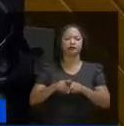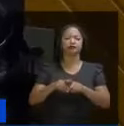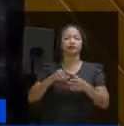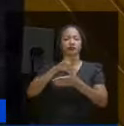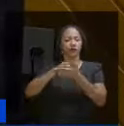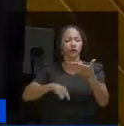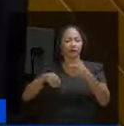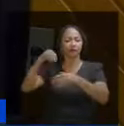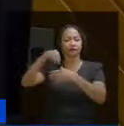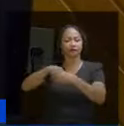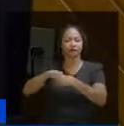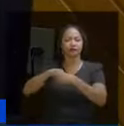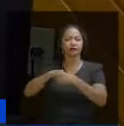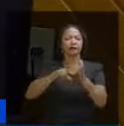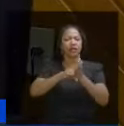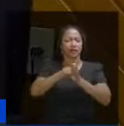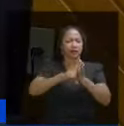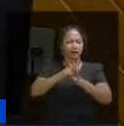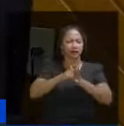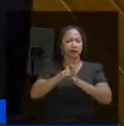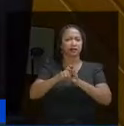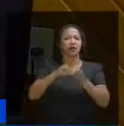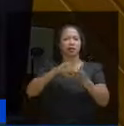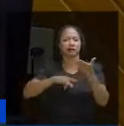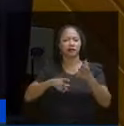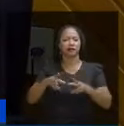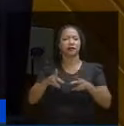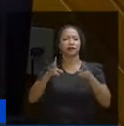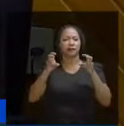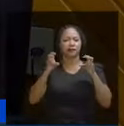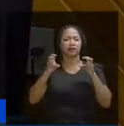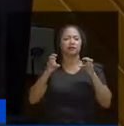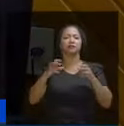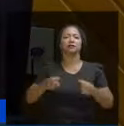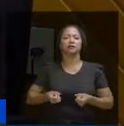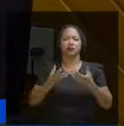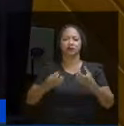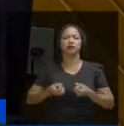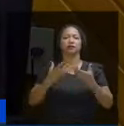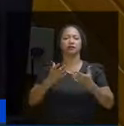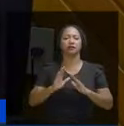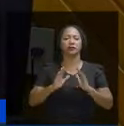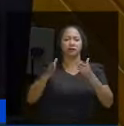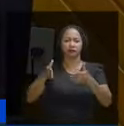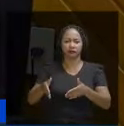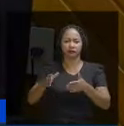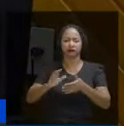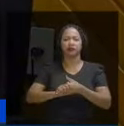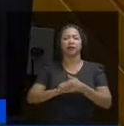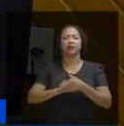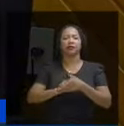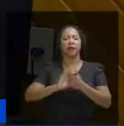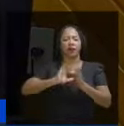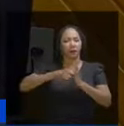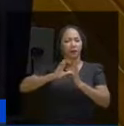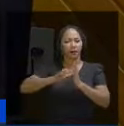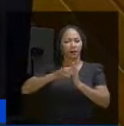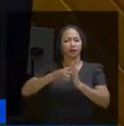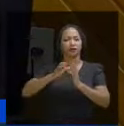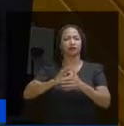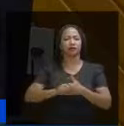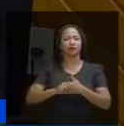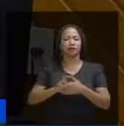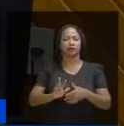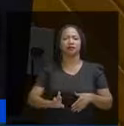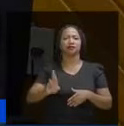interna. Pois bem, analisando esses documentos, percebe-se que tais foram produzidos exclusivamente pelo partido político, por meio de